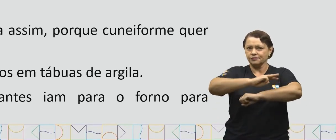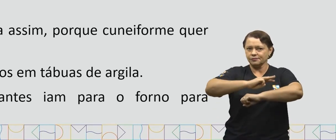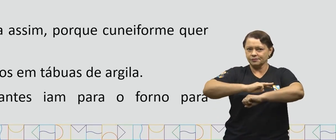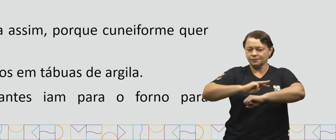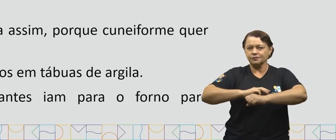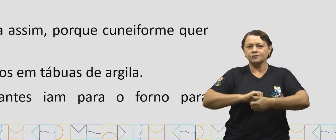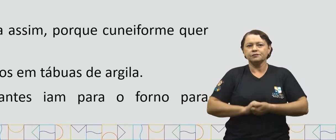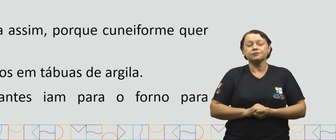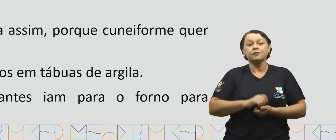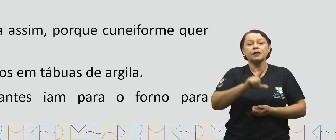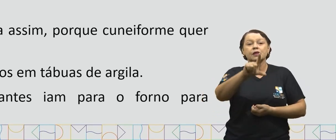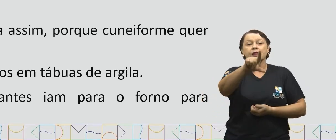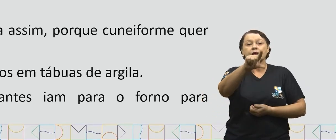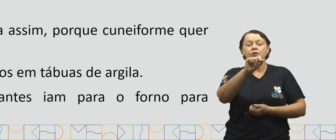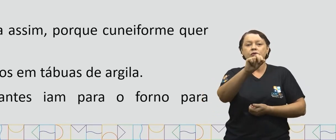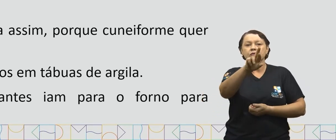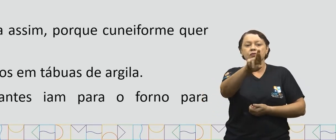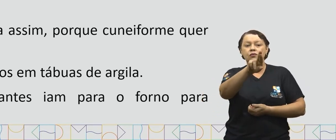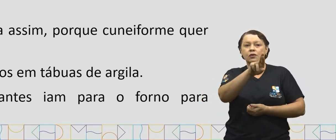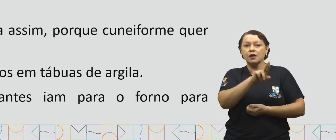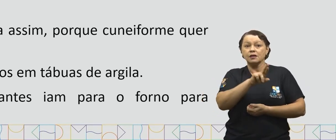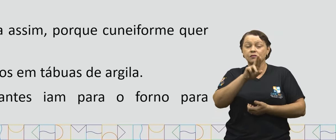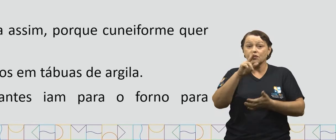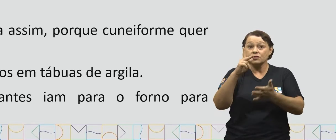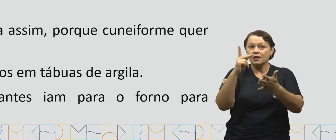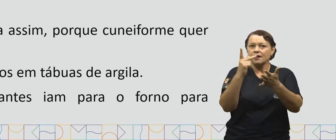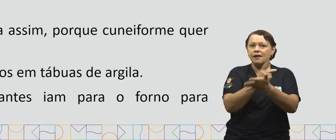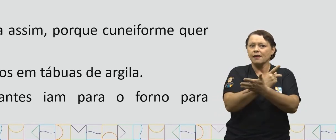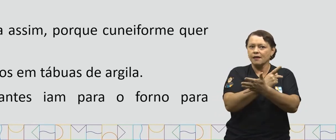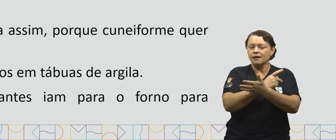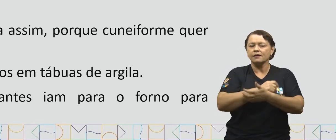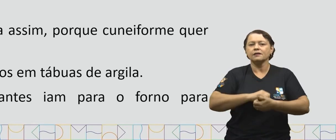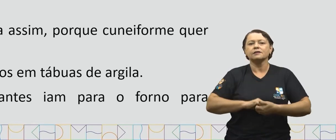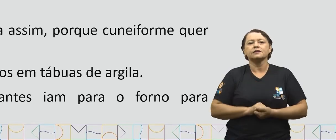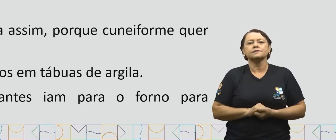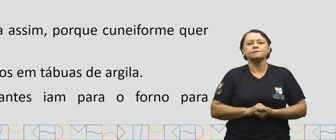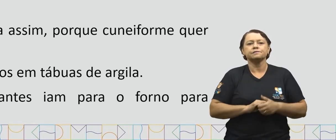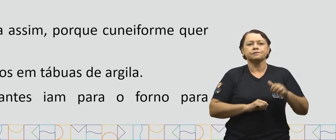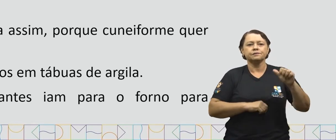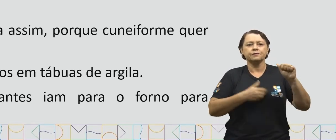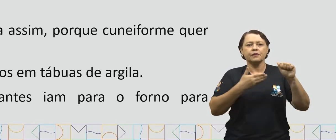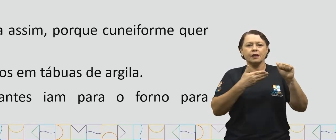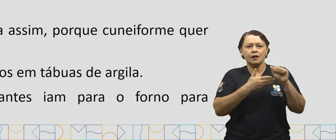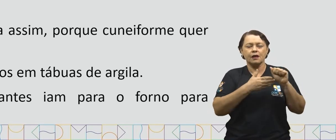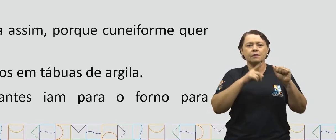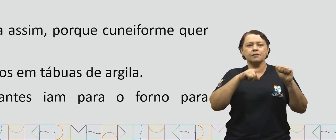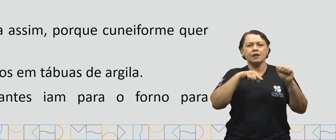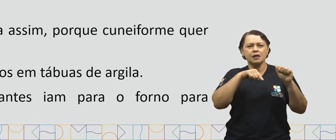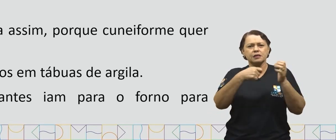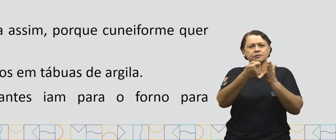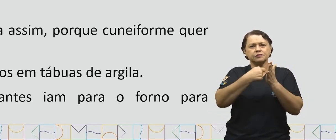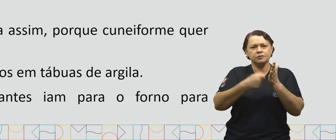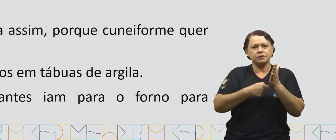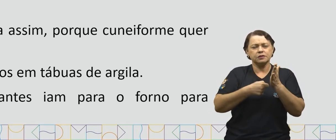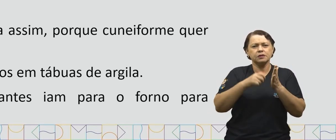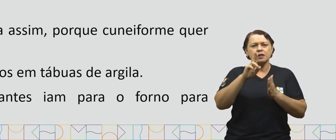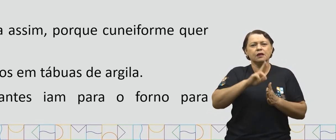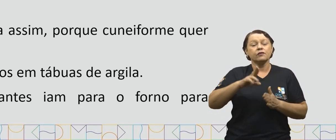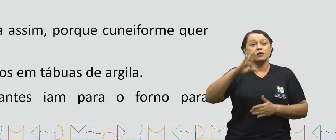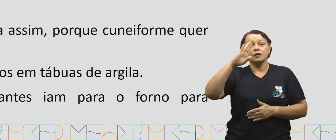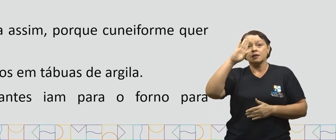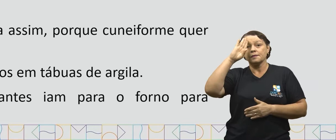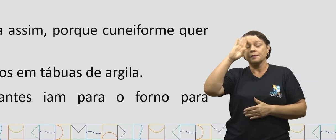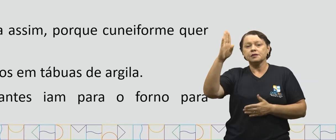Assinale a alternativa incorreta abaixo. Essa escrita foi usada principalmente